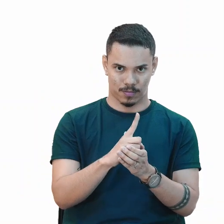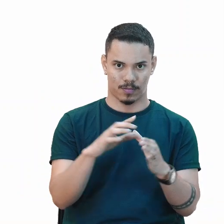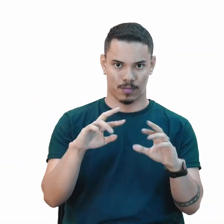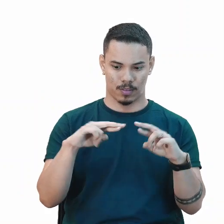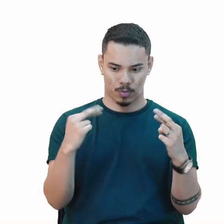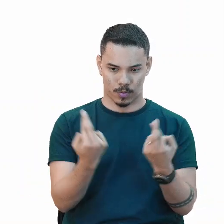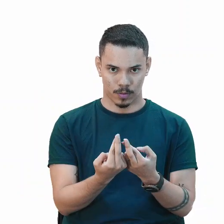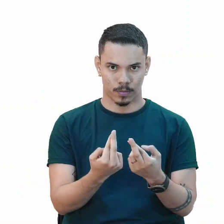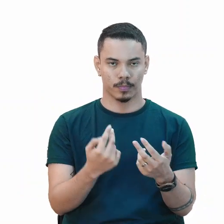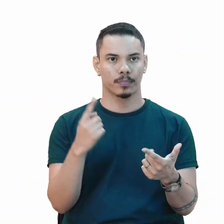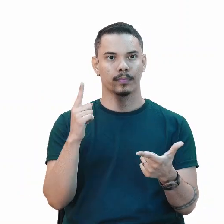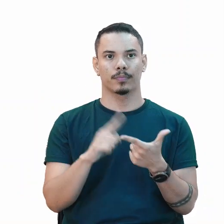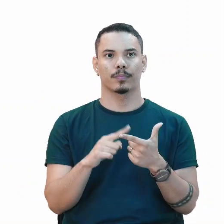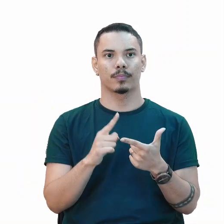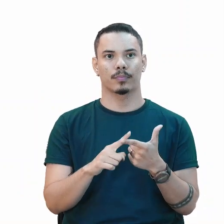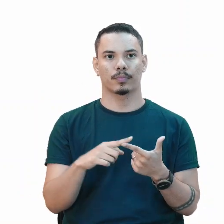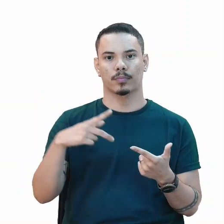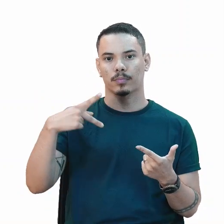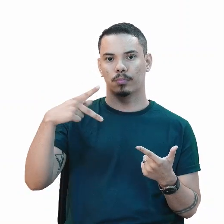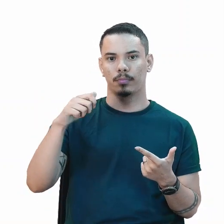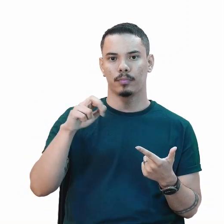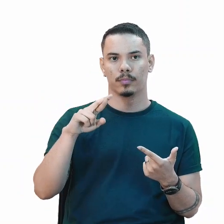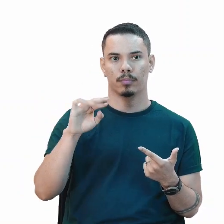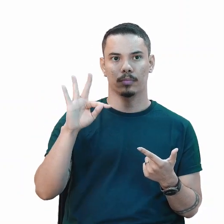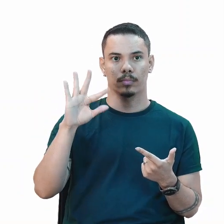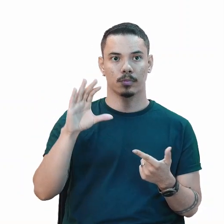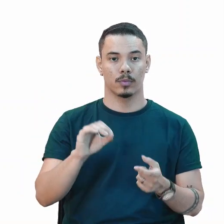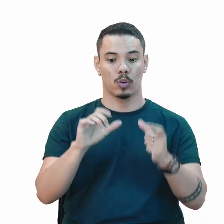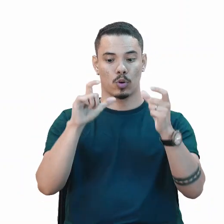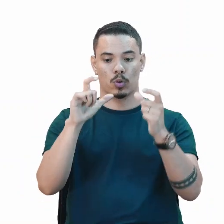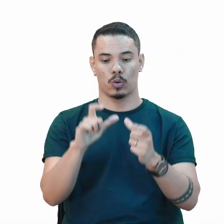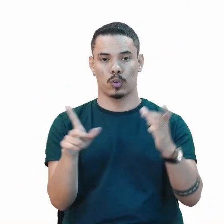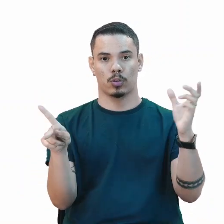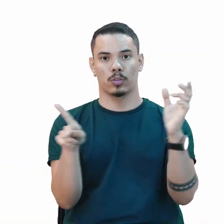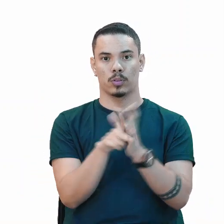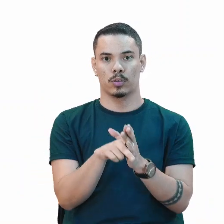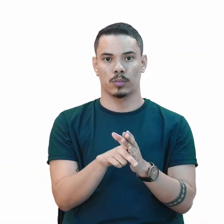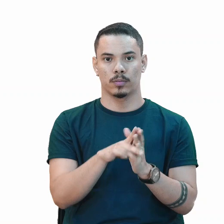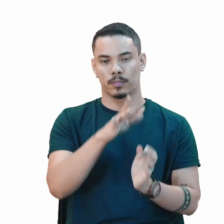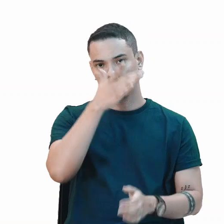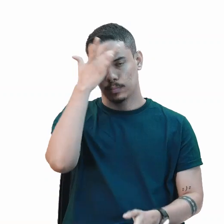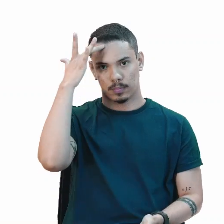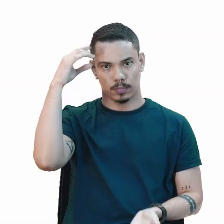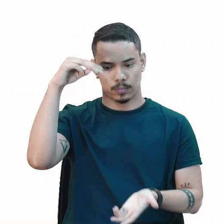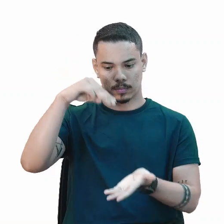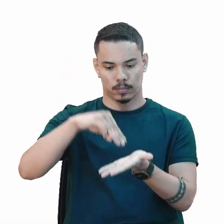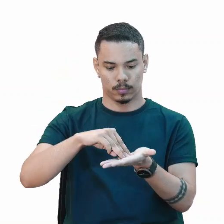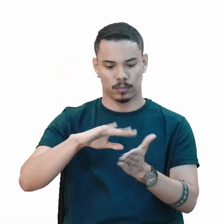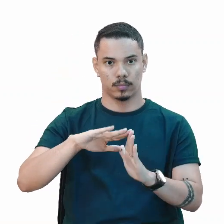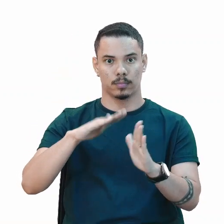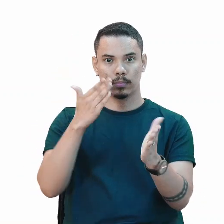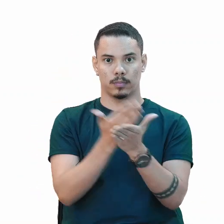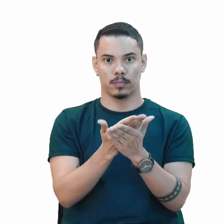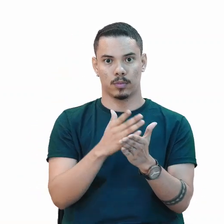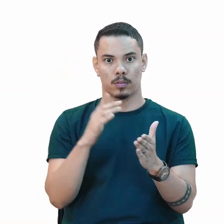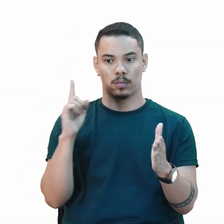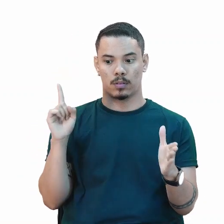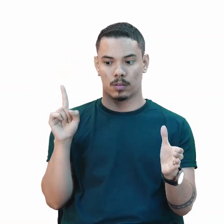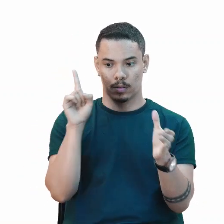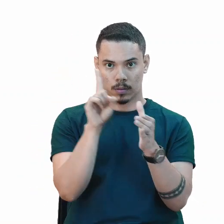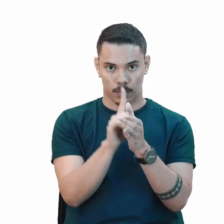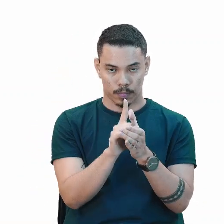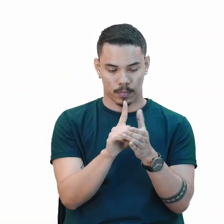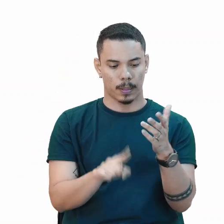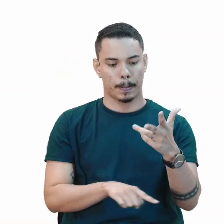B, seria o pórtico, local onde os membros da escola se reuniam. Ou seria